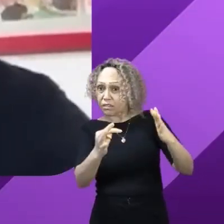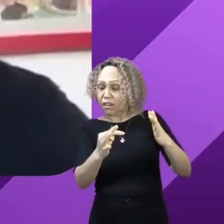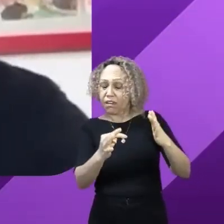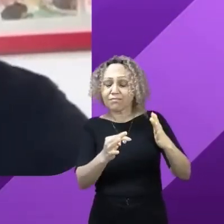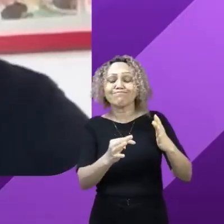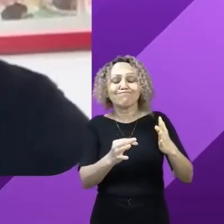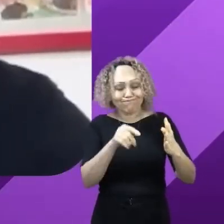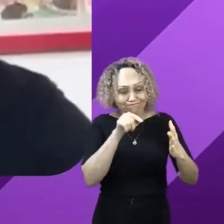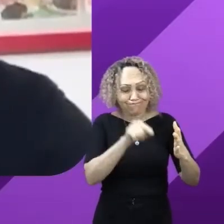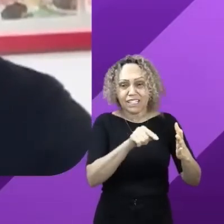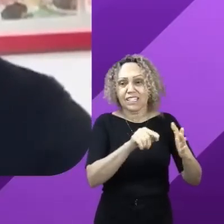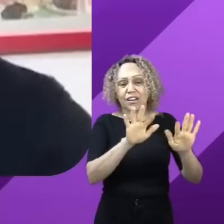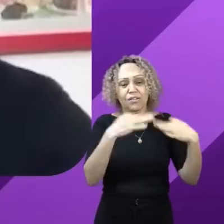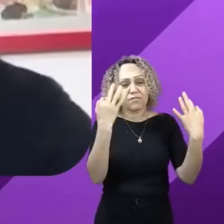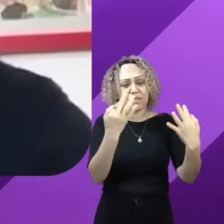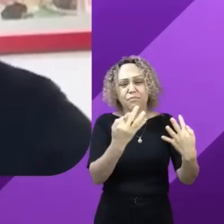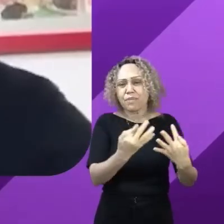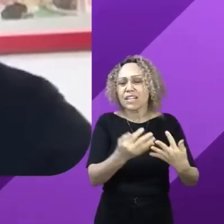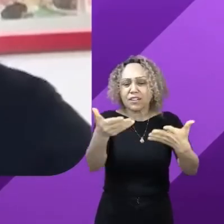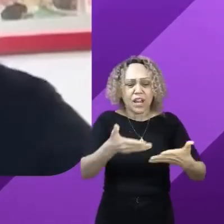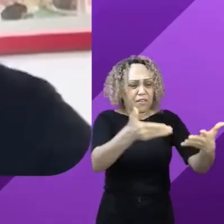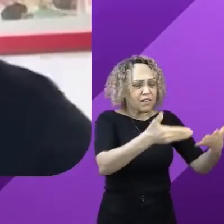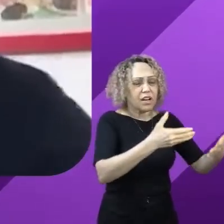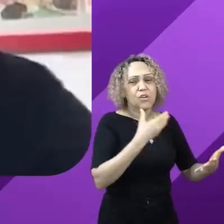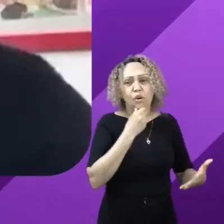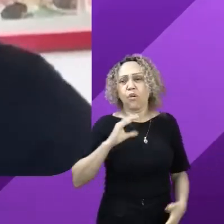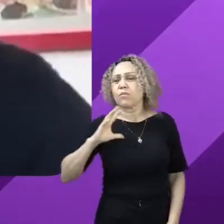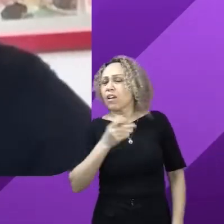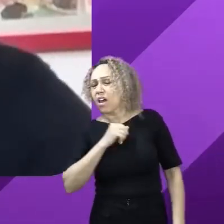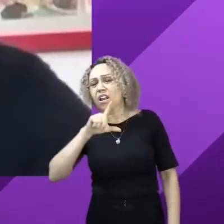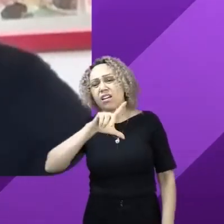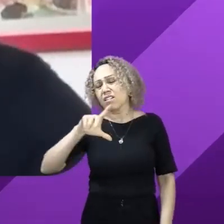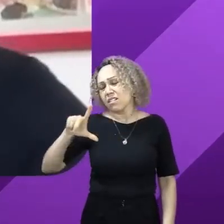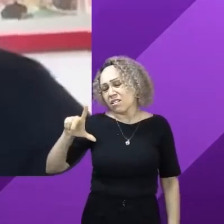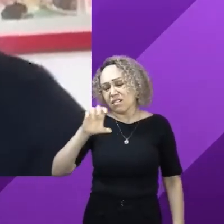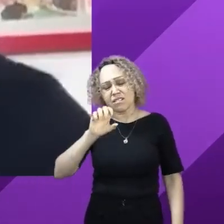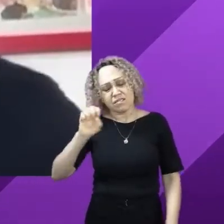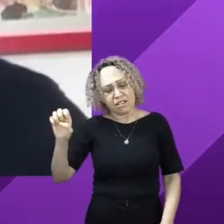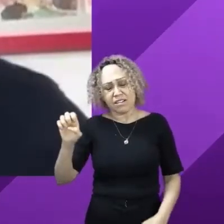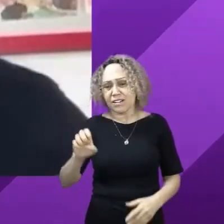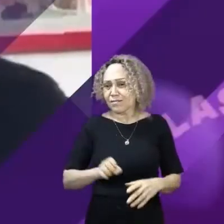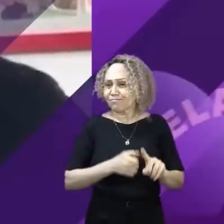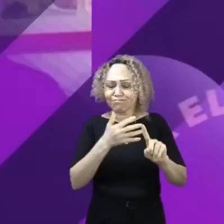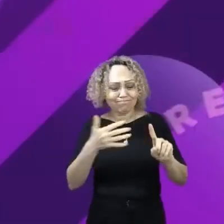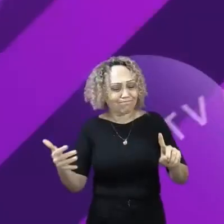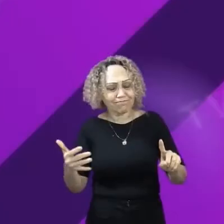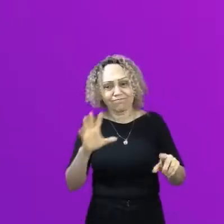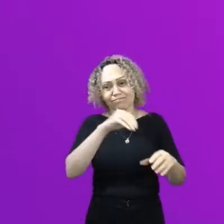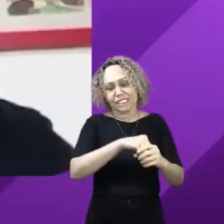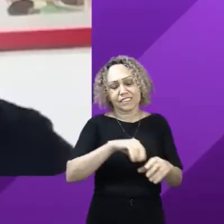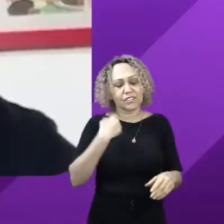trans, dentro do movimento LGBT, onde a gente se sente acolhido e podemos ser quem queremos, quem somos e amar